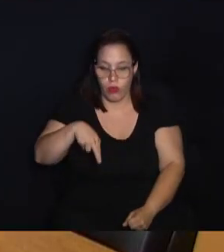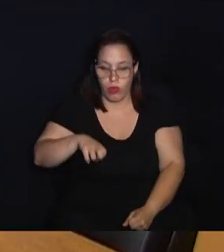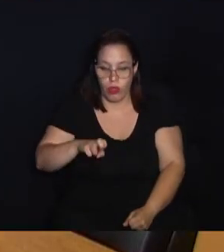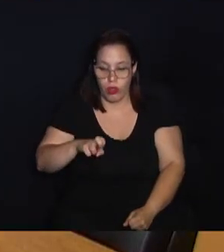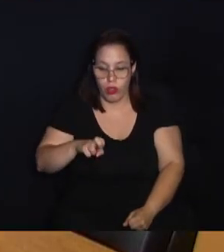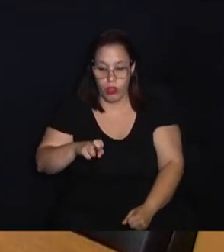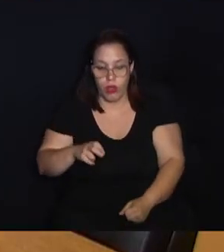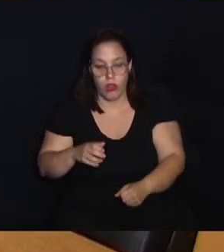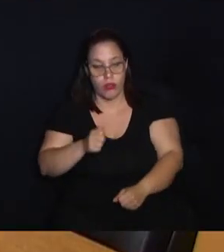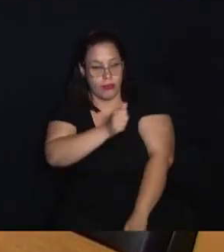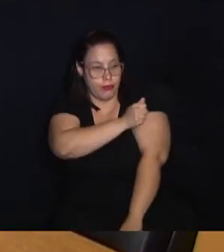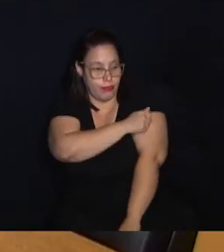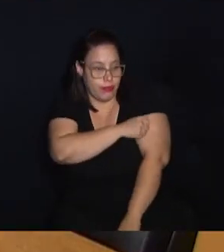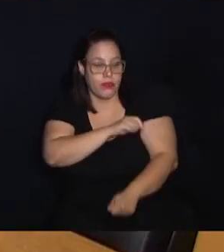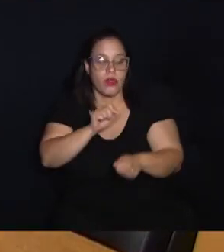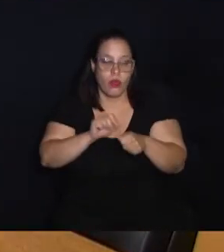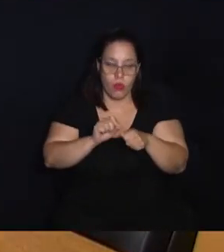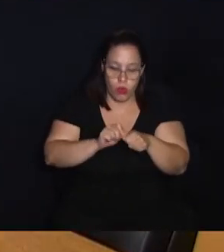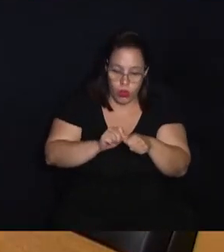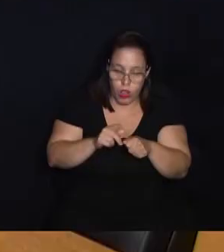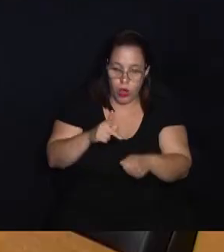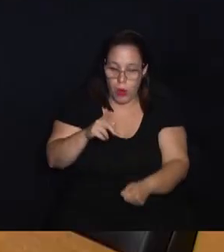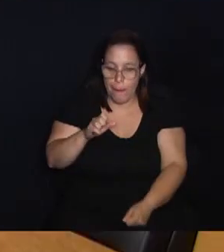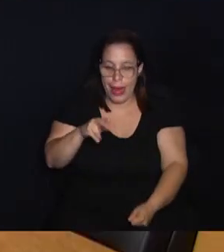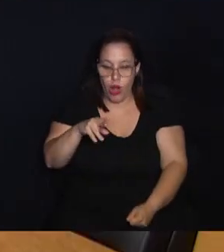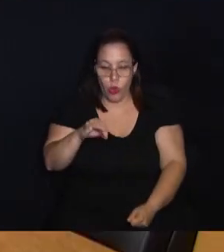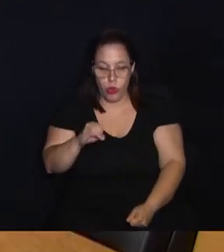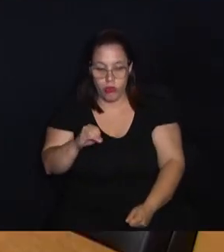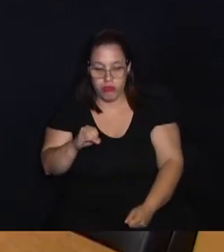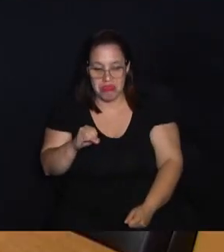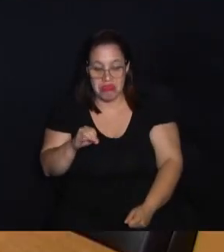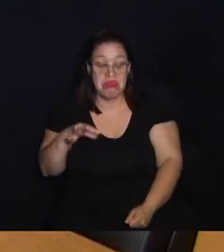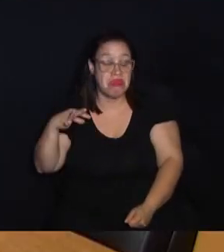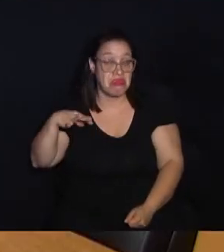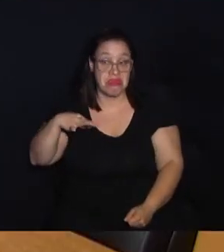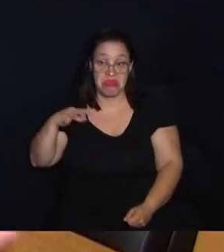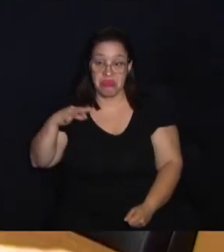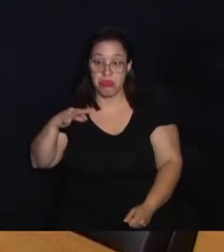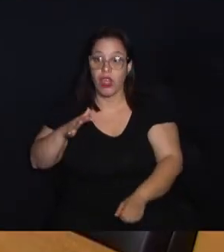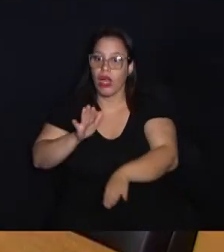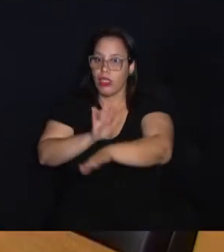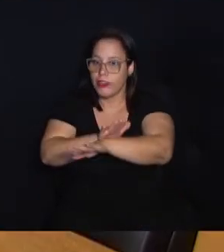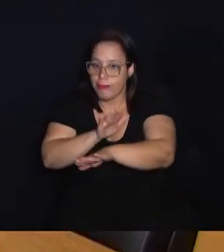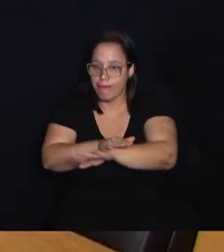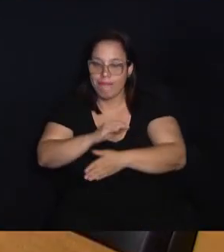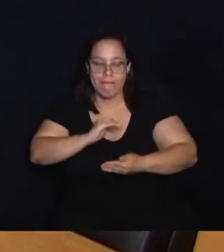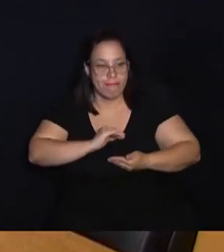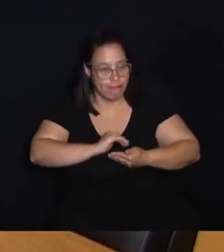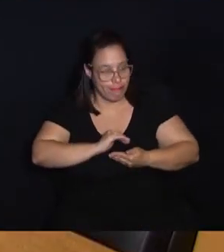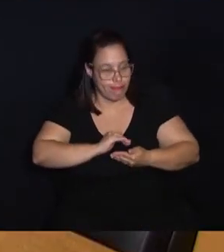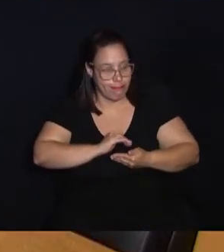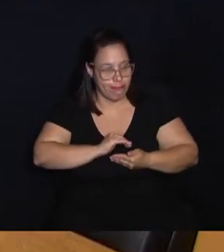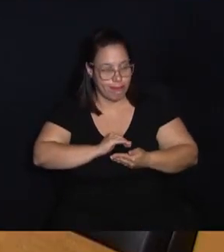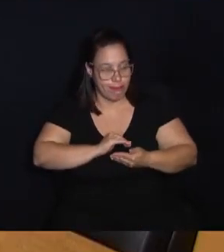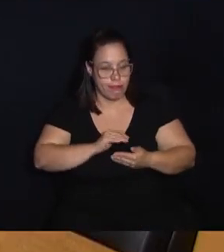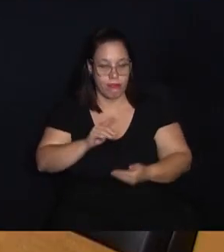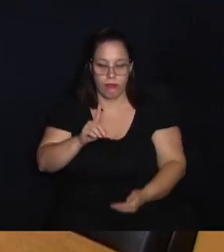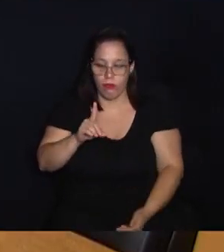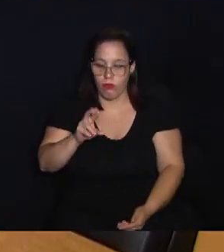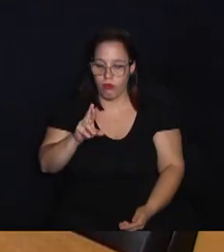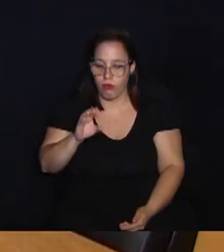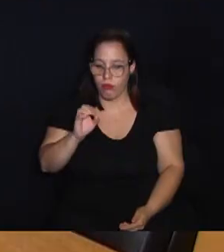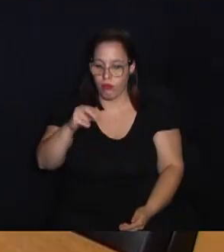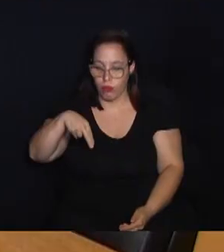ele fez o curso de piloto de drone e ele voluntariamente ajudou a Defesa Civil e foi através do drone que localizou